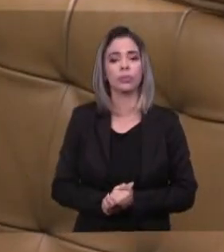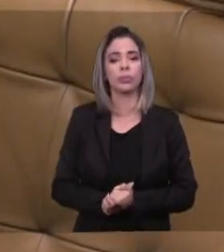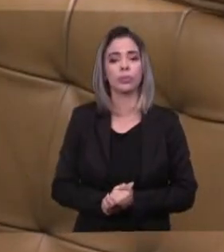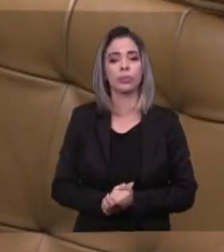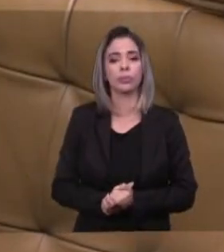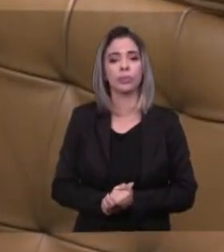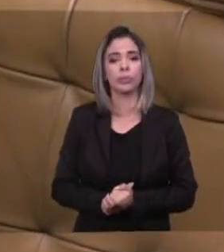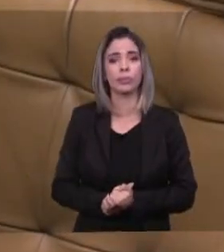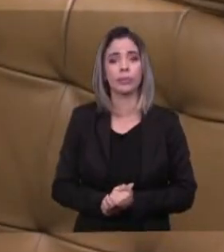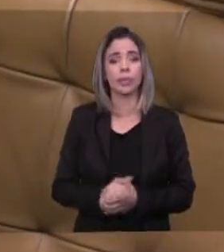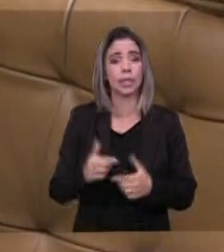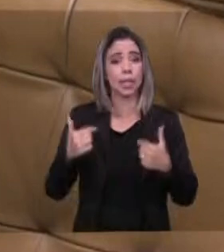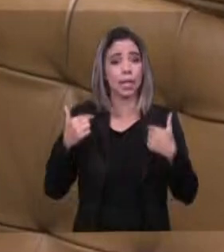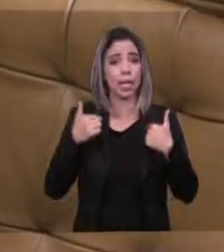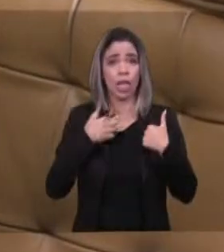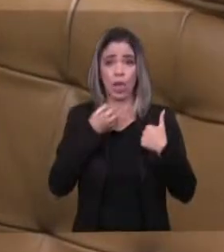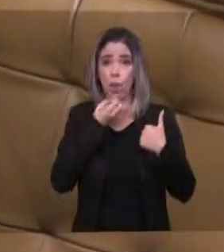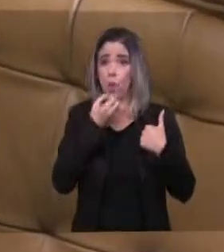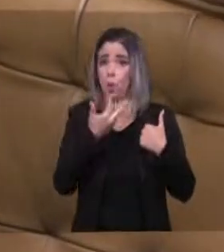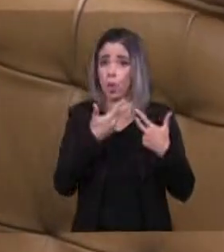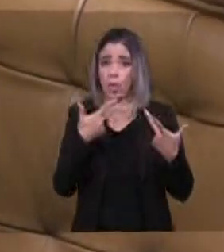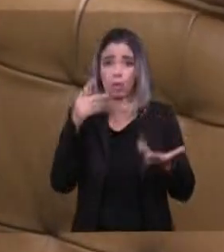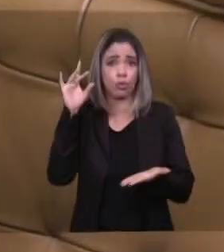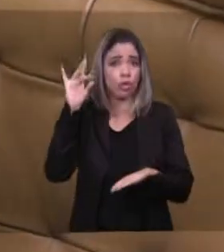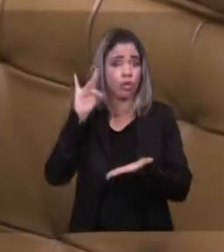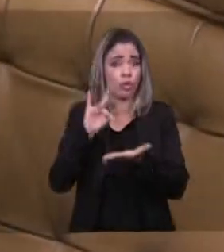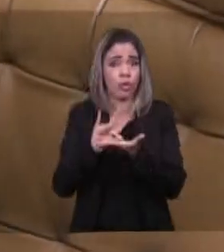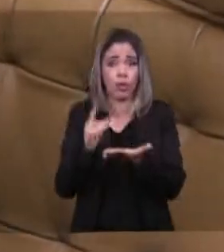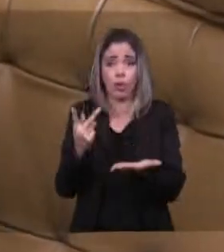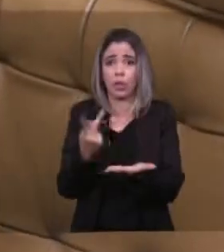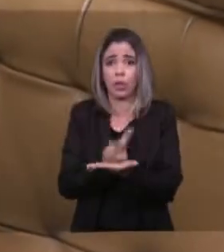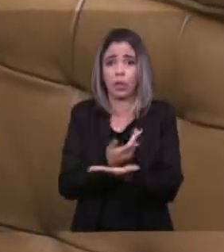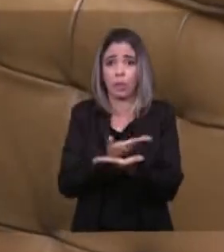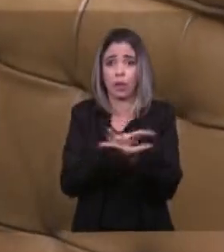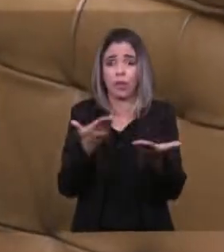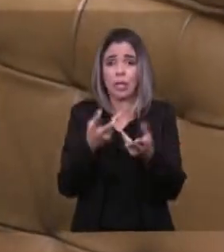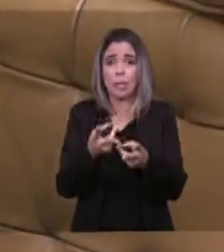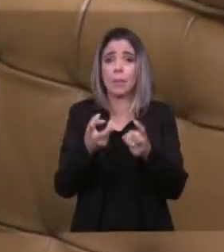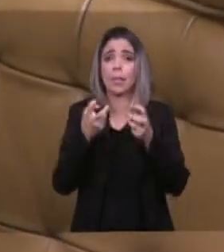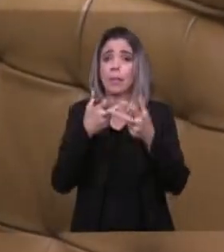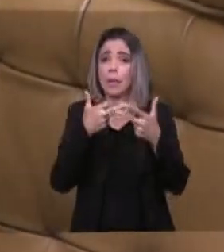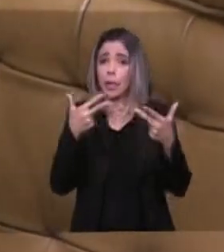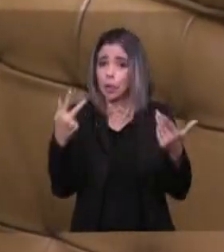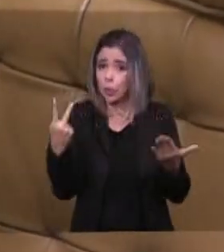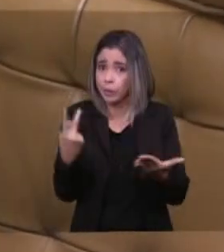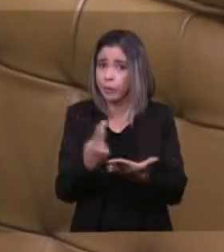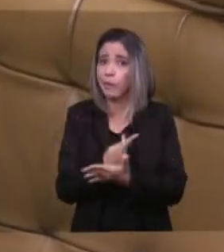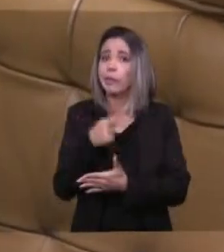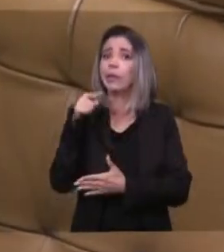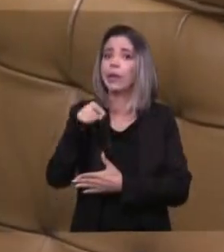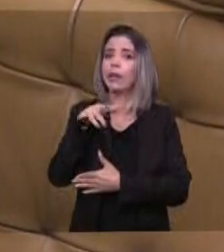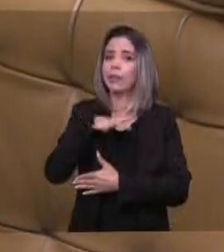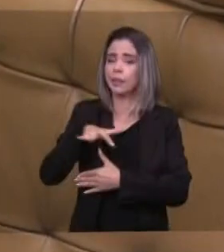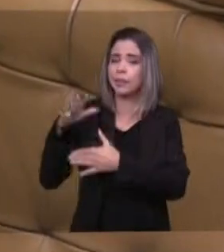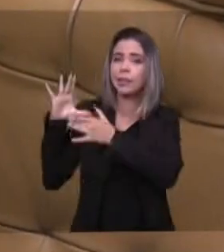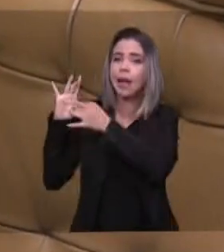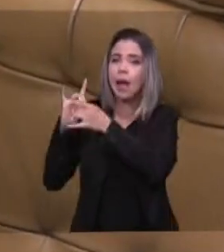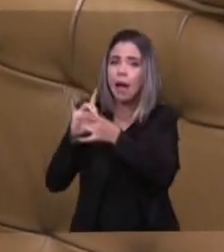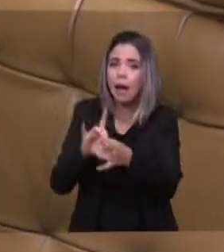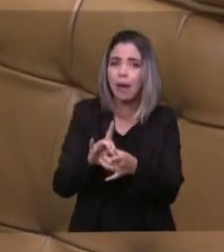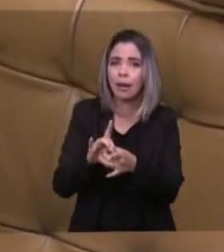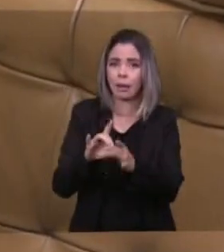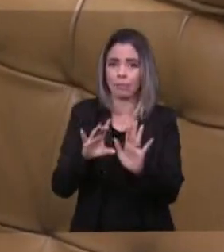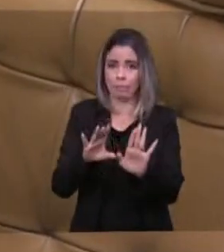Estou relatando exatamente o que ocorreu para que as pessoas tenham a dimensão dos absurdos que ocorrem nesse contexto. E